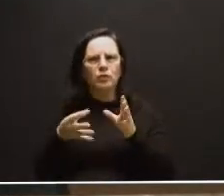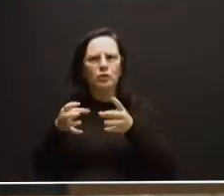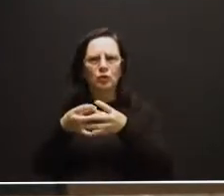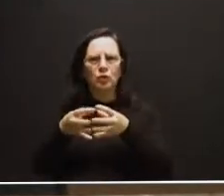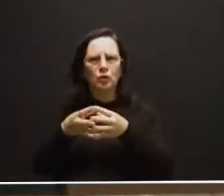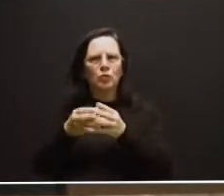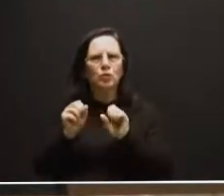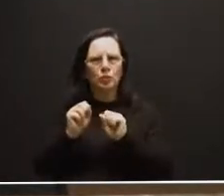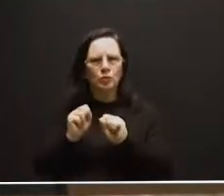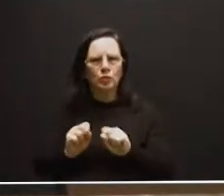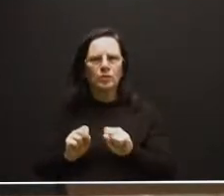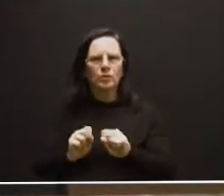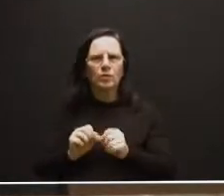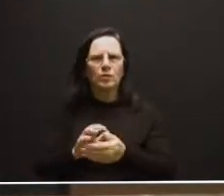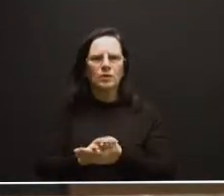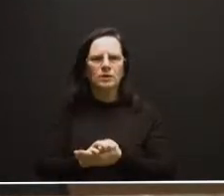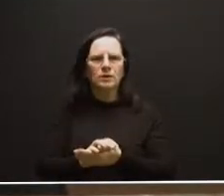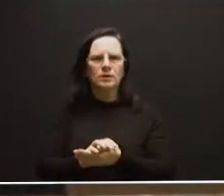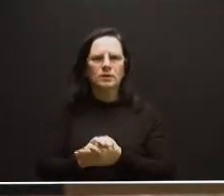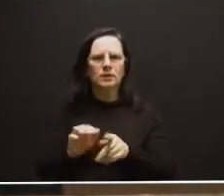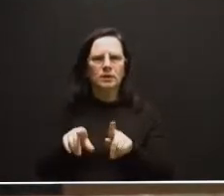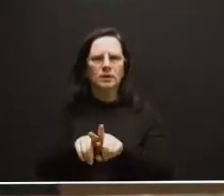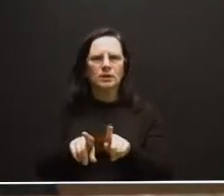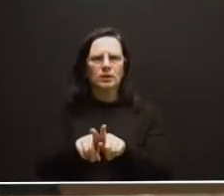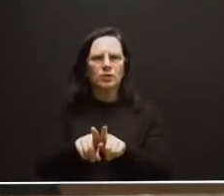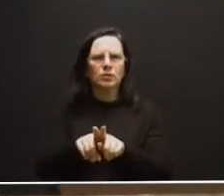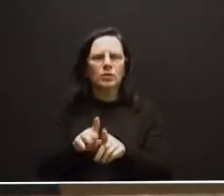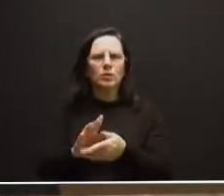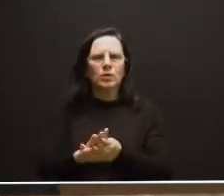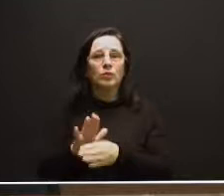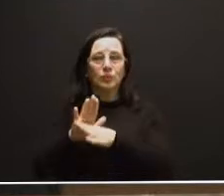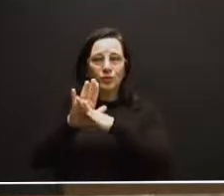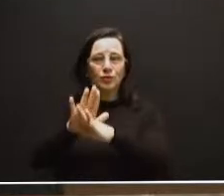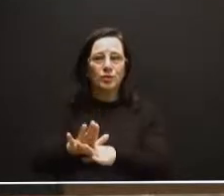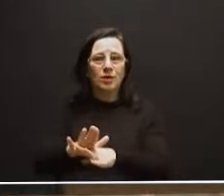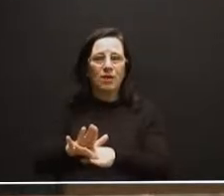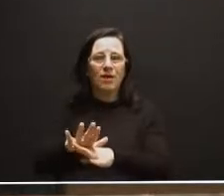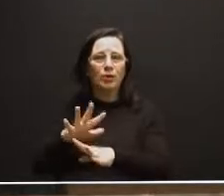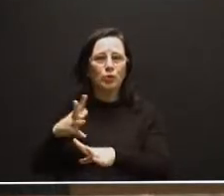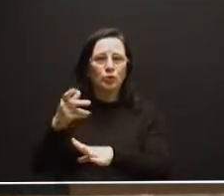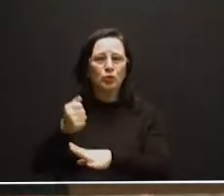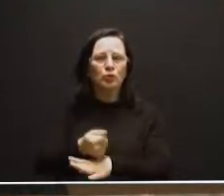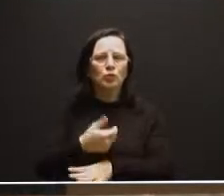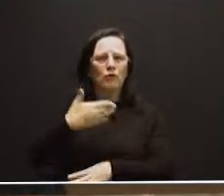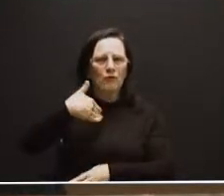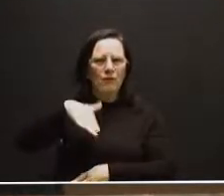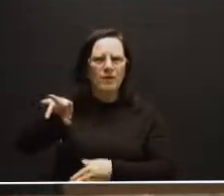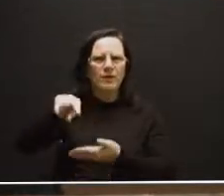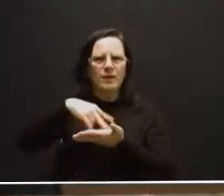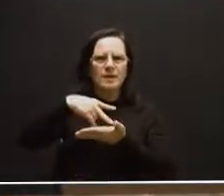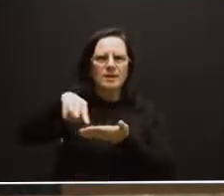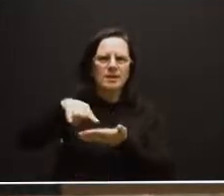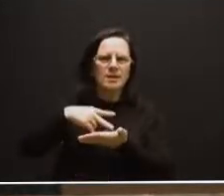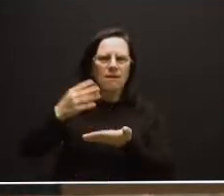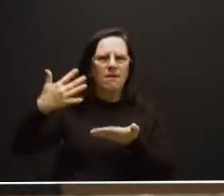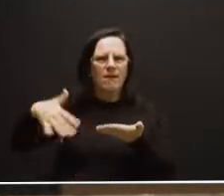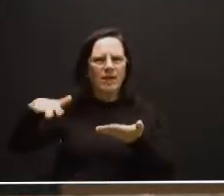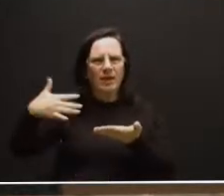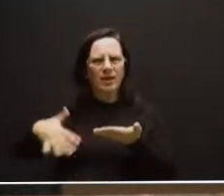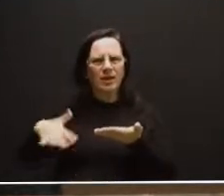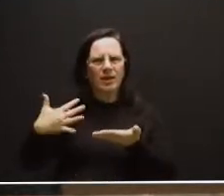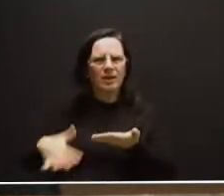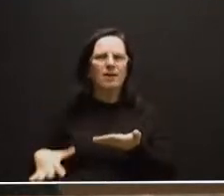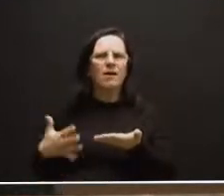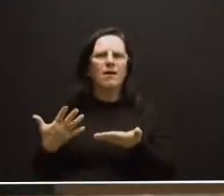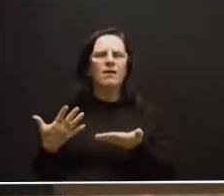né pra que a companhia de dança e também ela sobreviveu porque é tudo caro né quando se sai daqui a gente sabe aí é dos